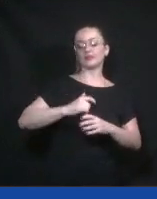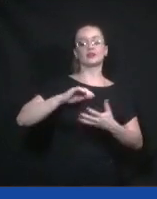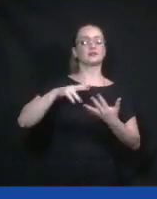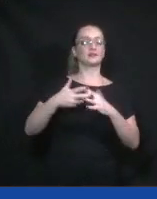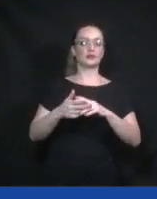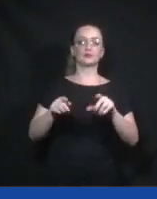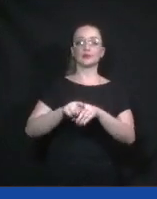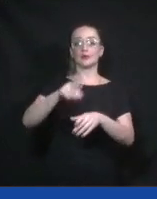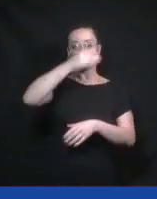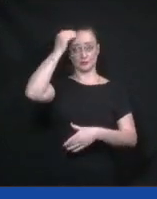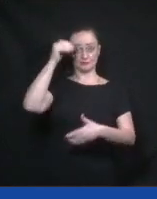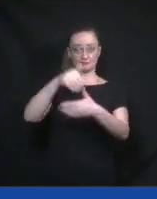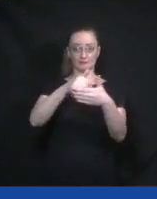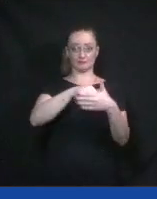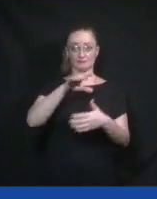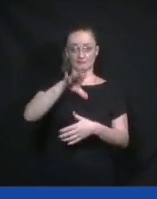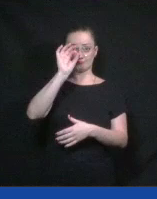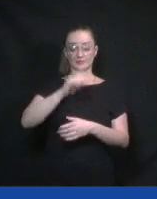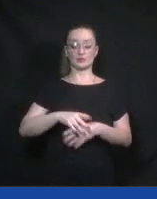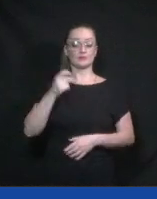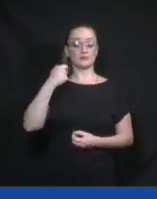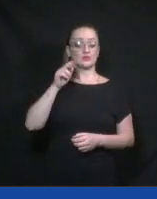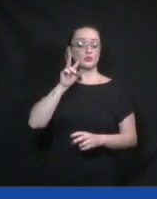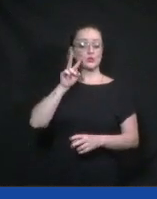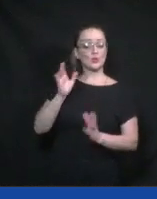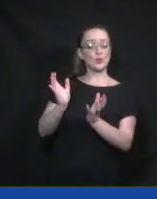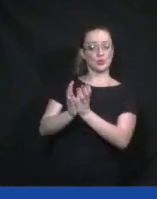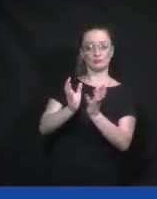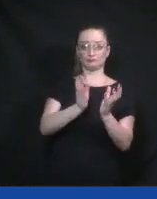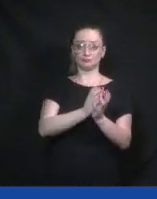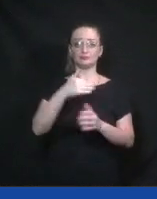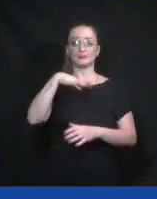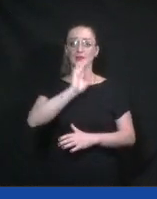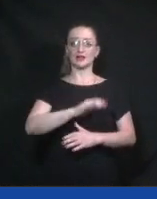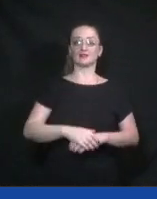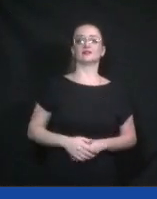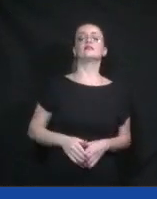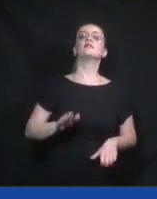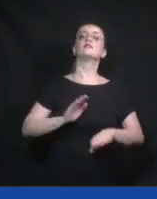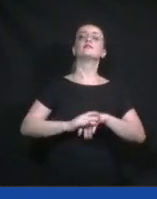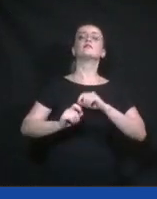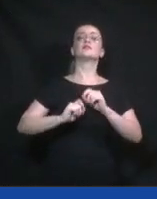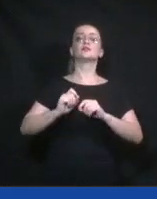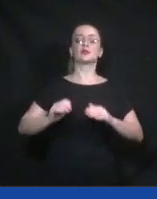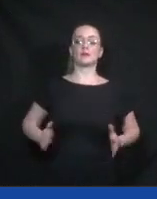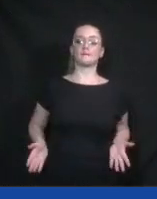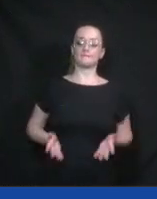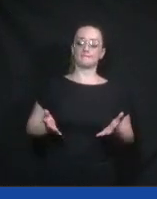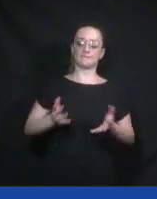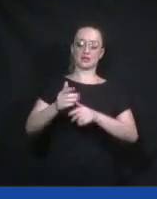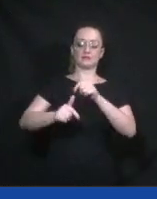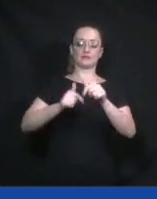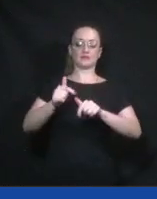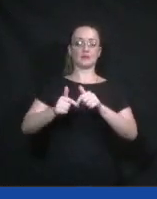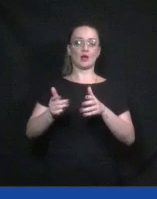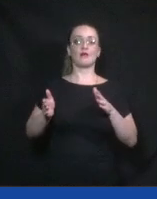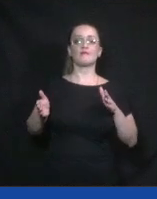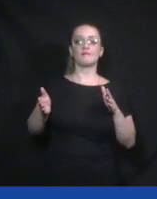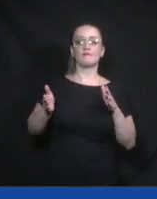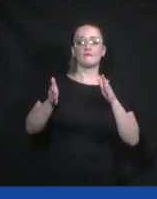nós precisamos olhar mais para os partidos políticos e fazer com que os partidos trabalhem também